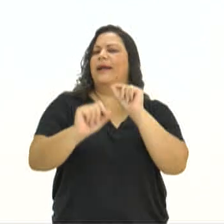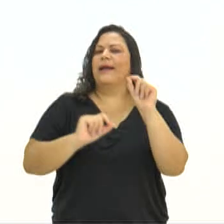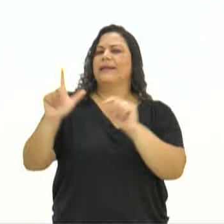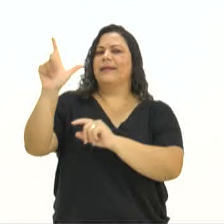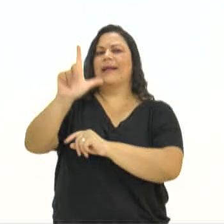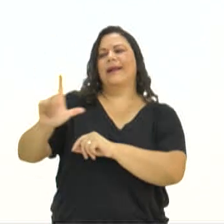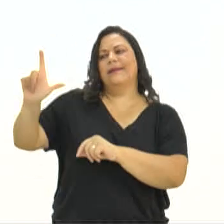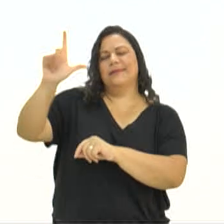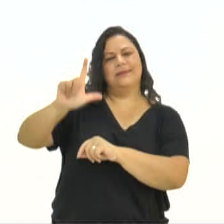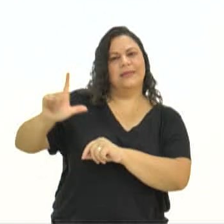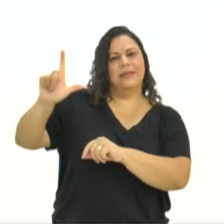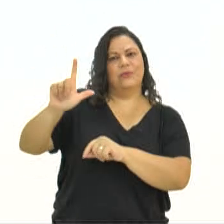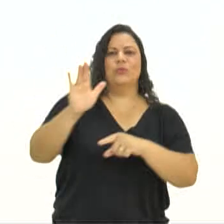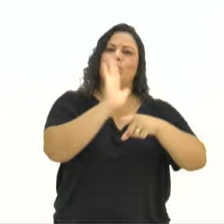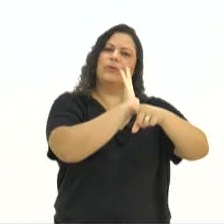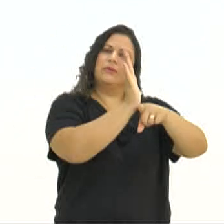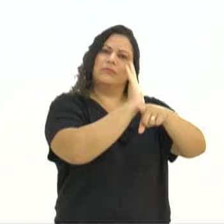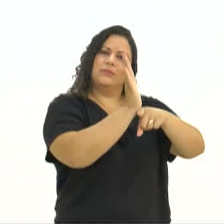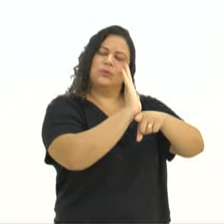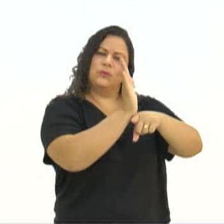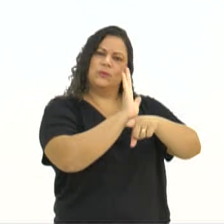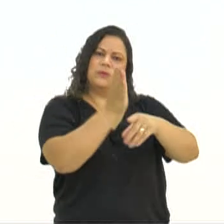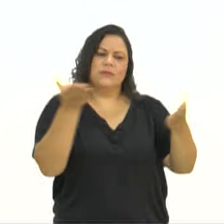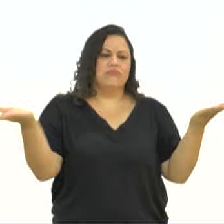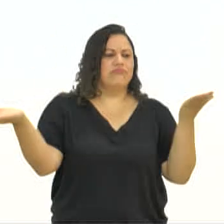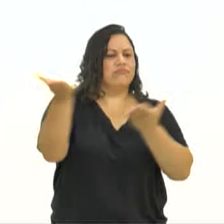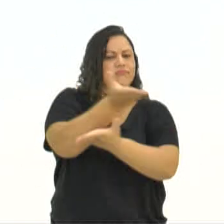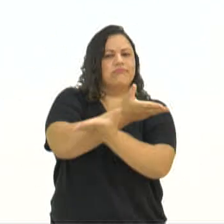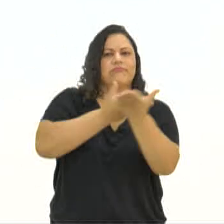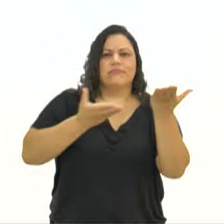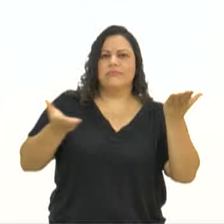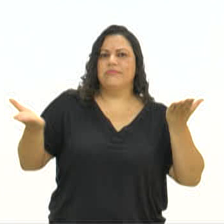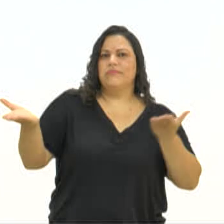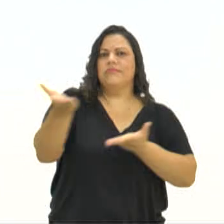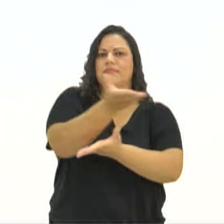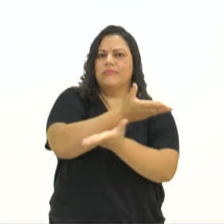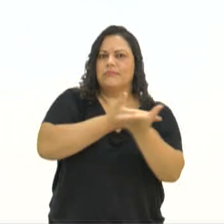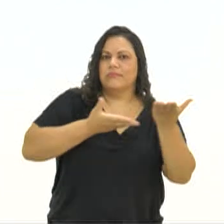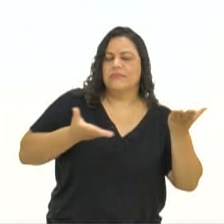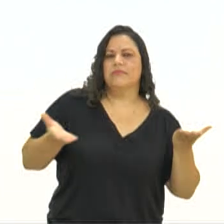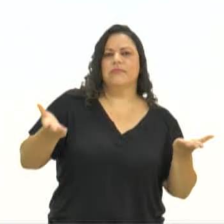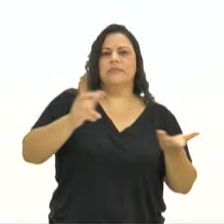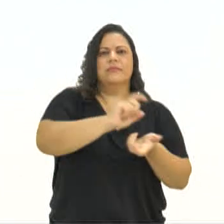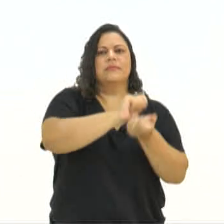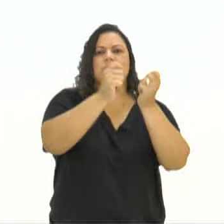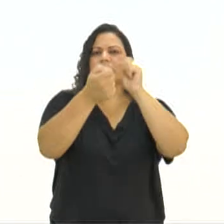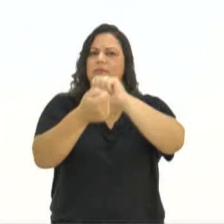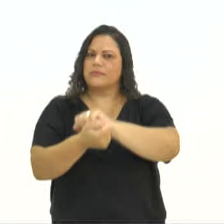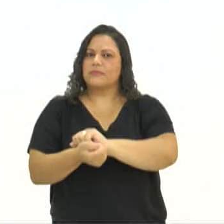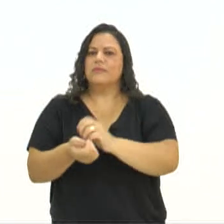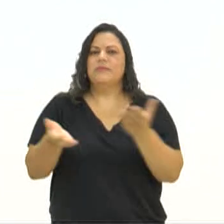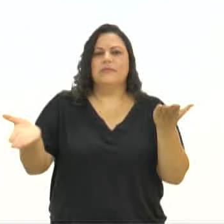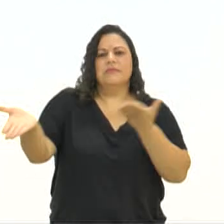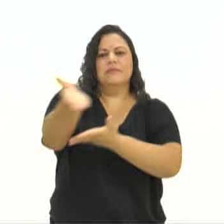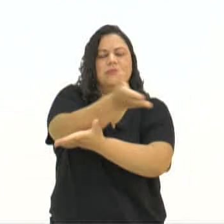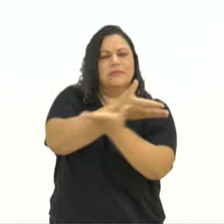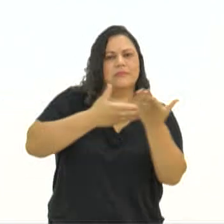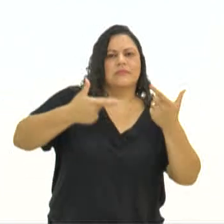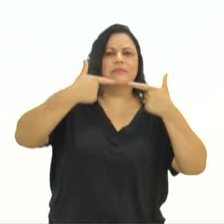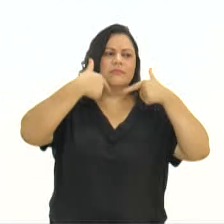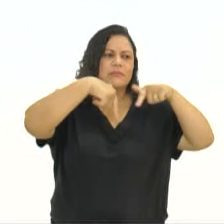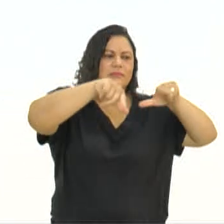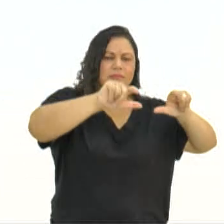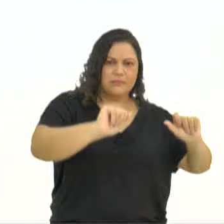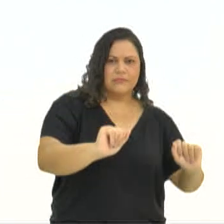E também sobre como que essa translação, né, essa mudança de uma linguagem para outra